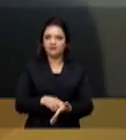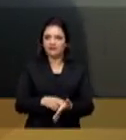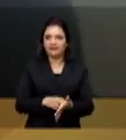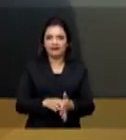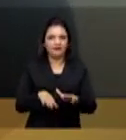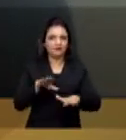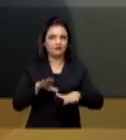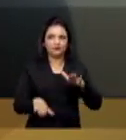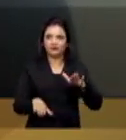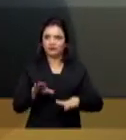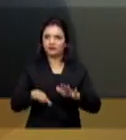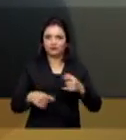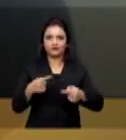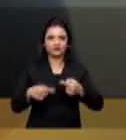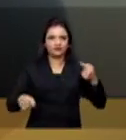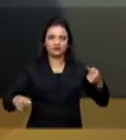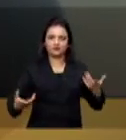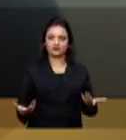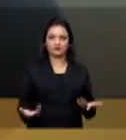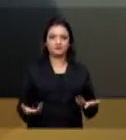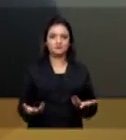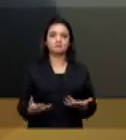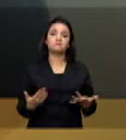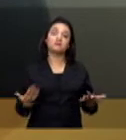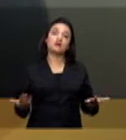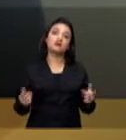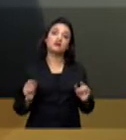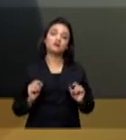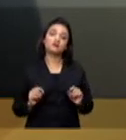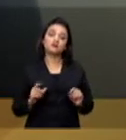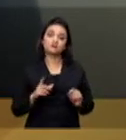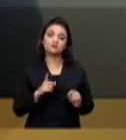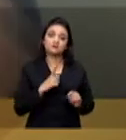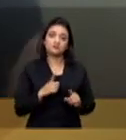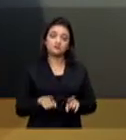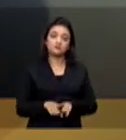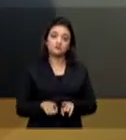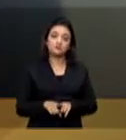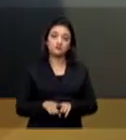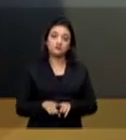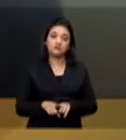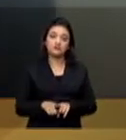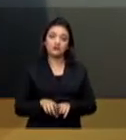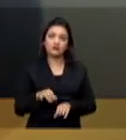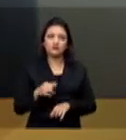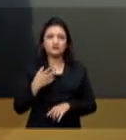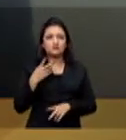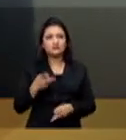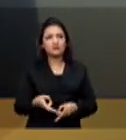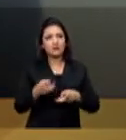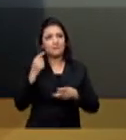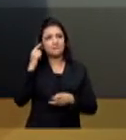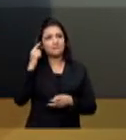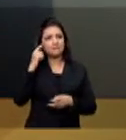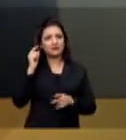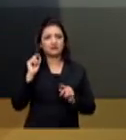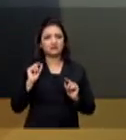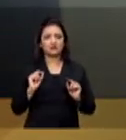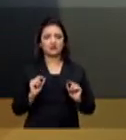E essa inconstitucionalidade se reforça também se debruçamos os olhos a partir da conduta